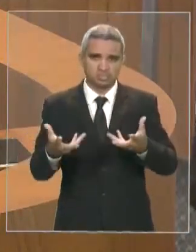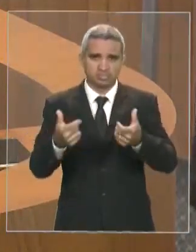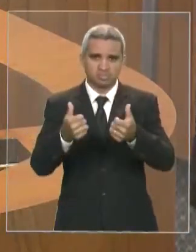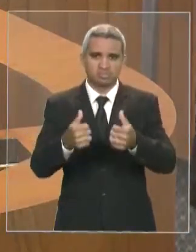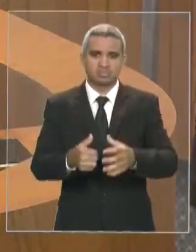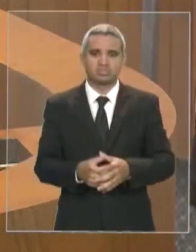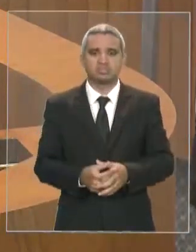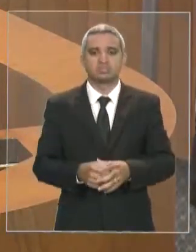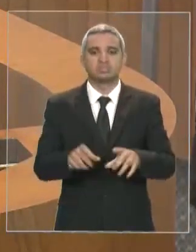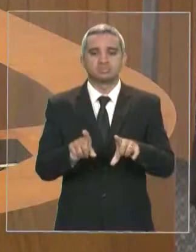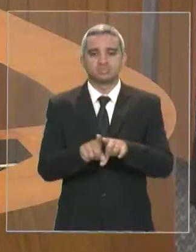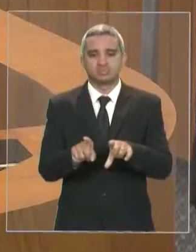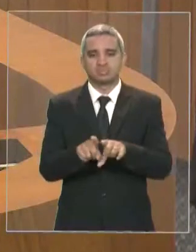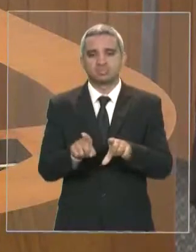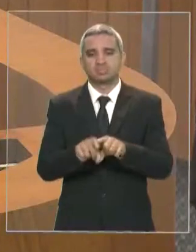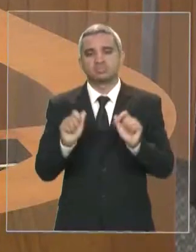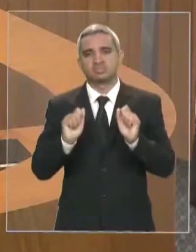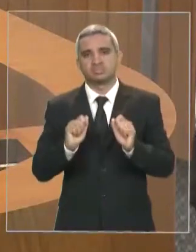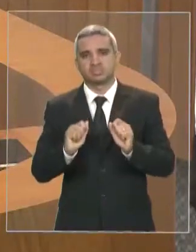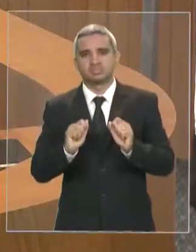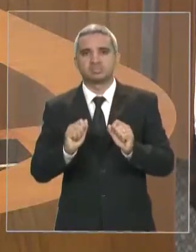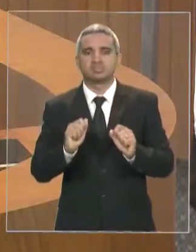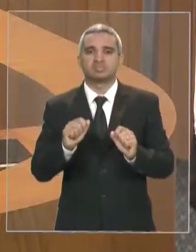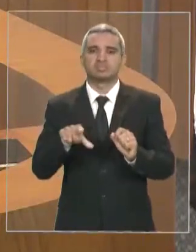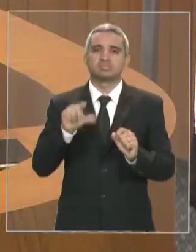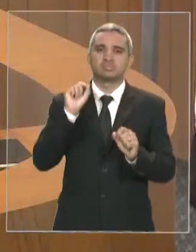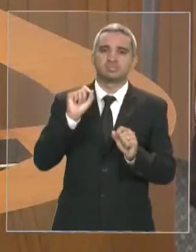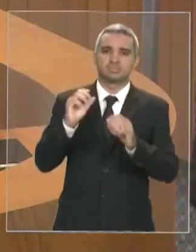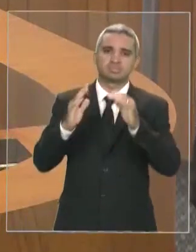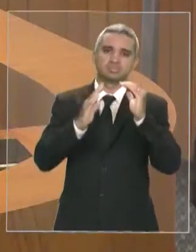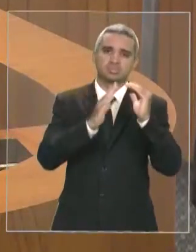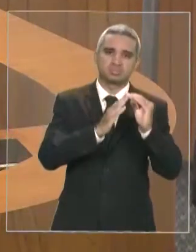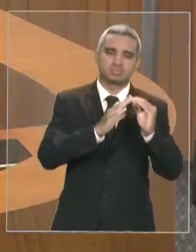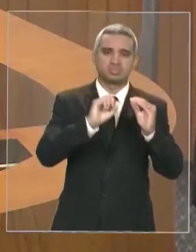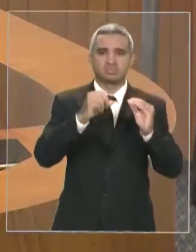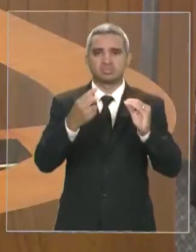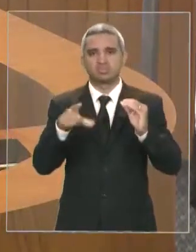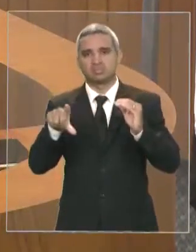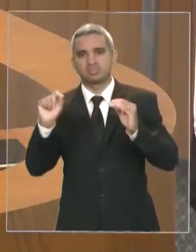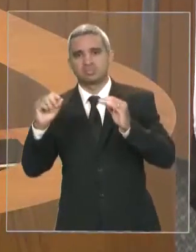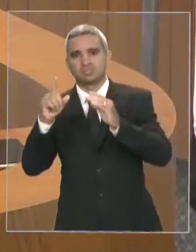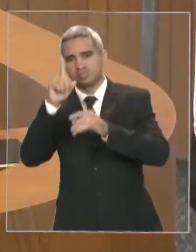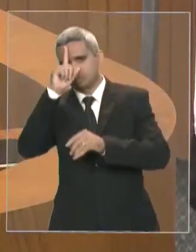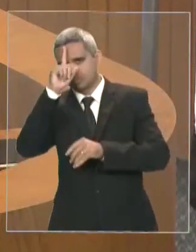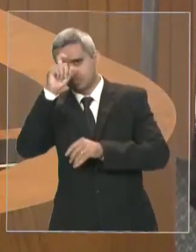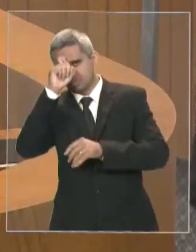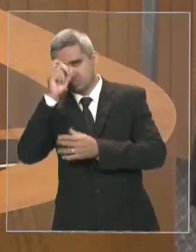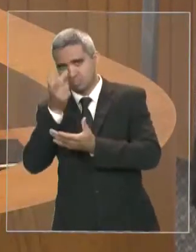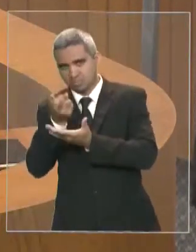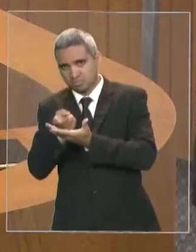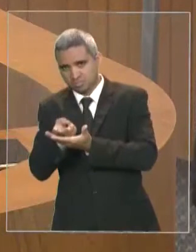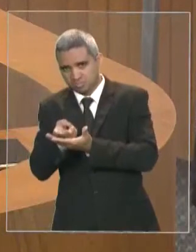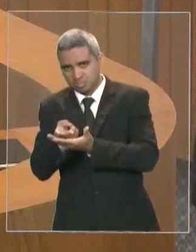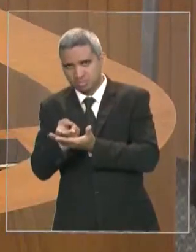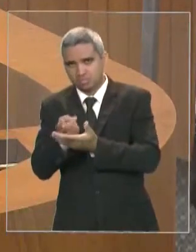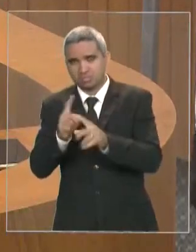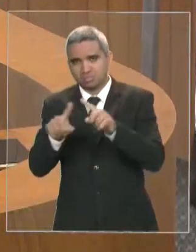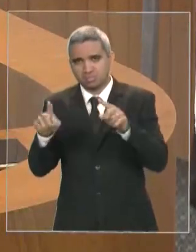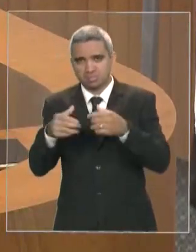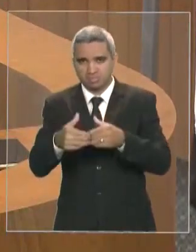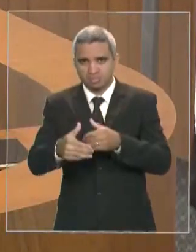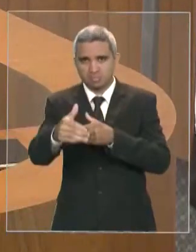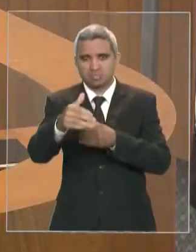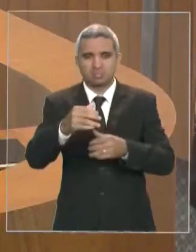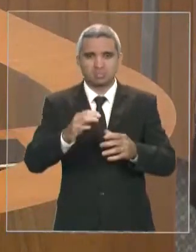ser tratado em casa ou no hospital, mas que tenha qualidade de vida no tempo que ainda restar. Enfim,